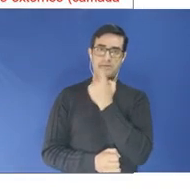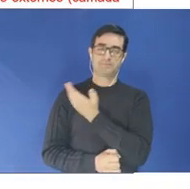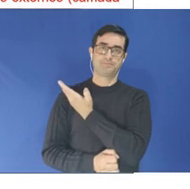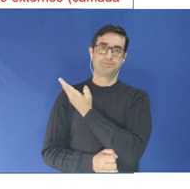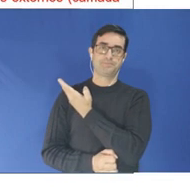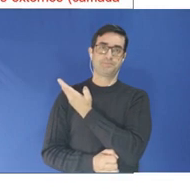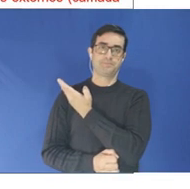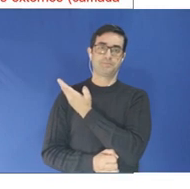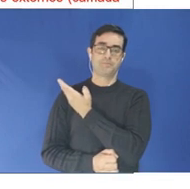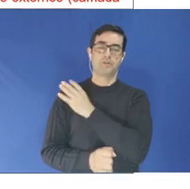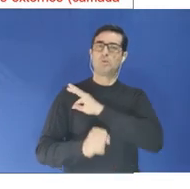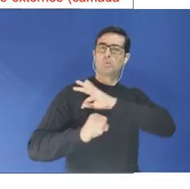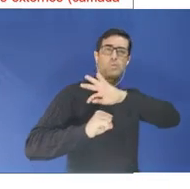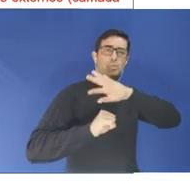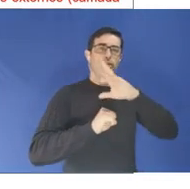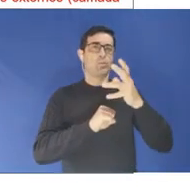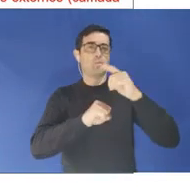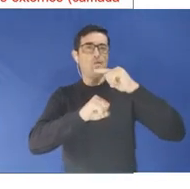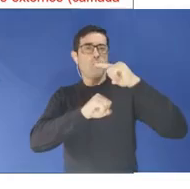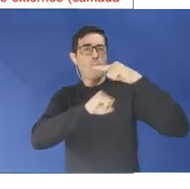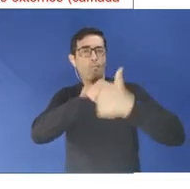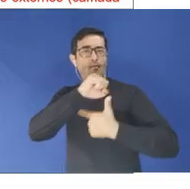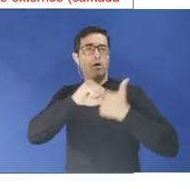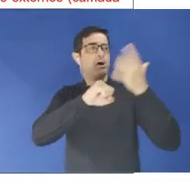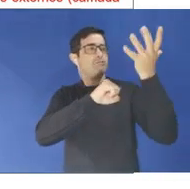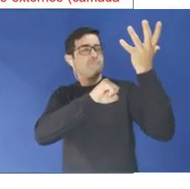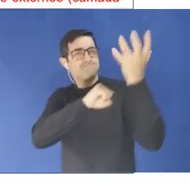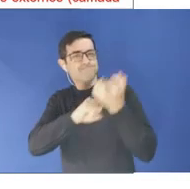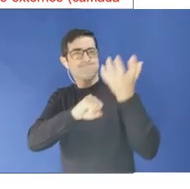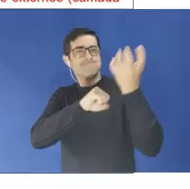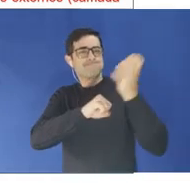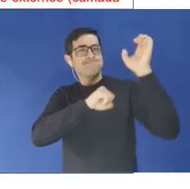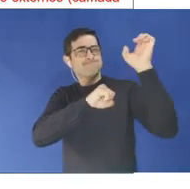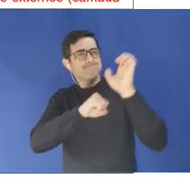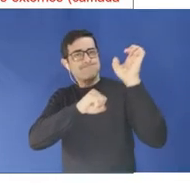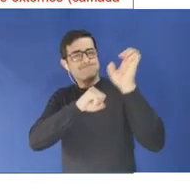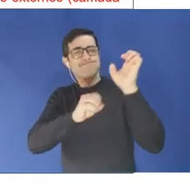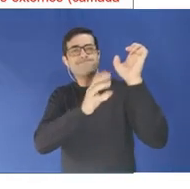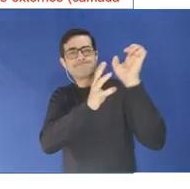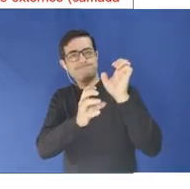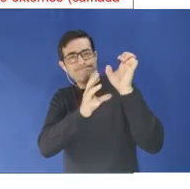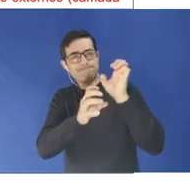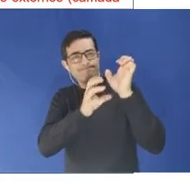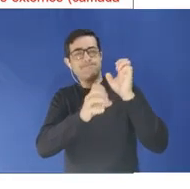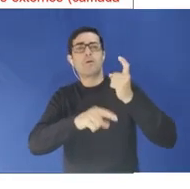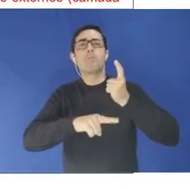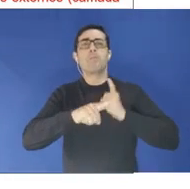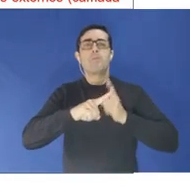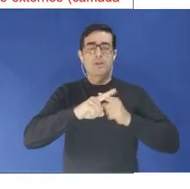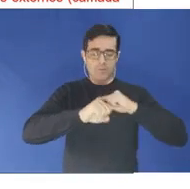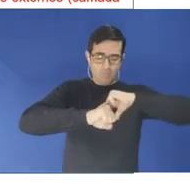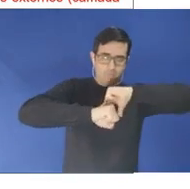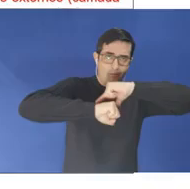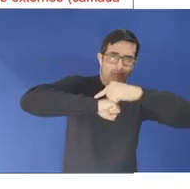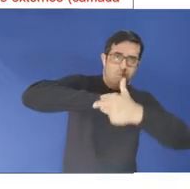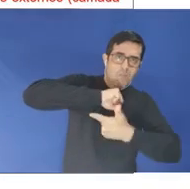vermelho, né, eles sentem toda a carga nuclear que o núcleo possui. Isso porque